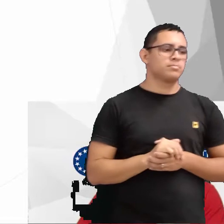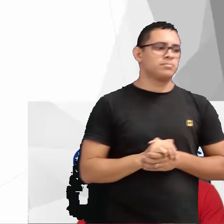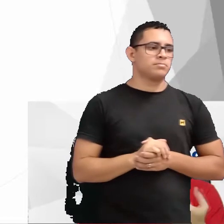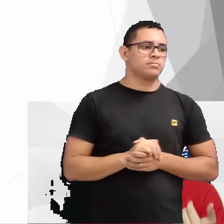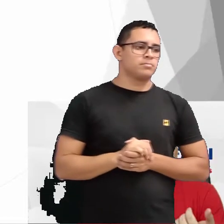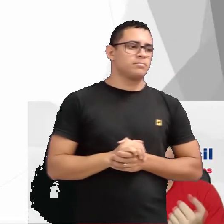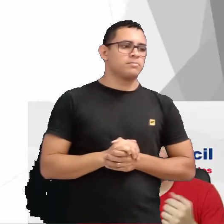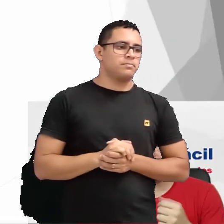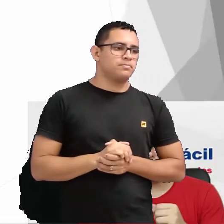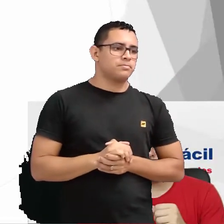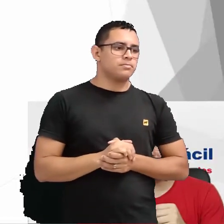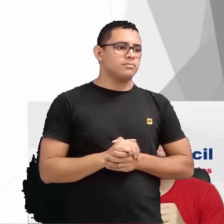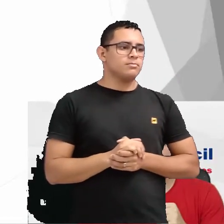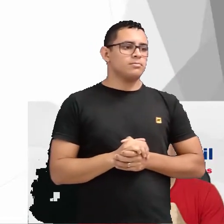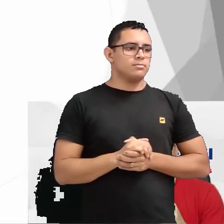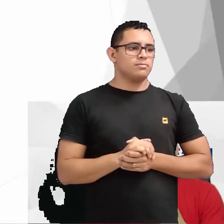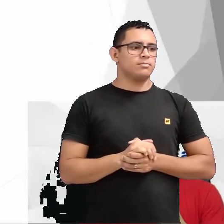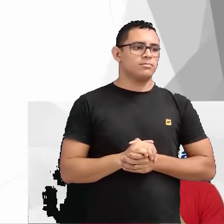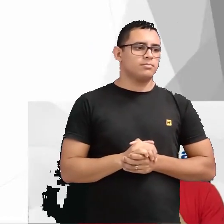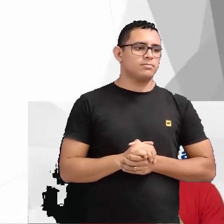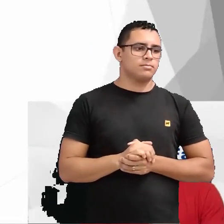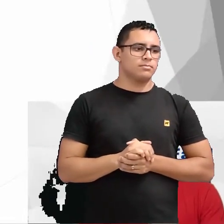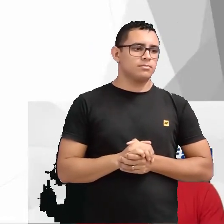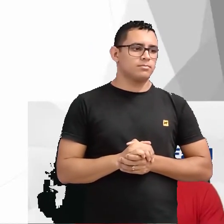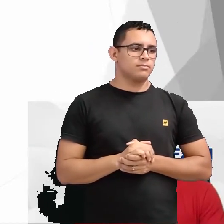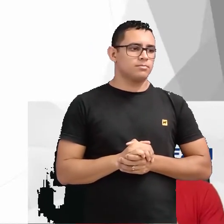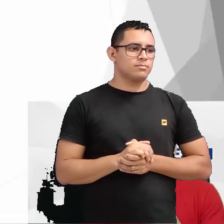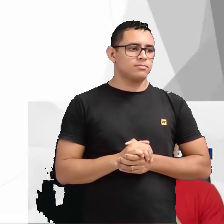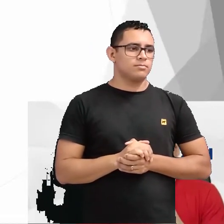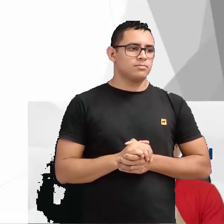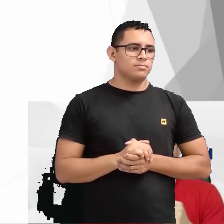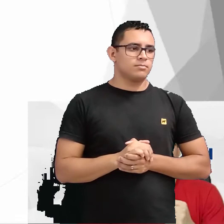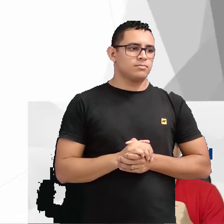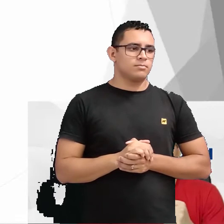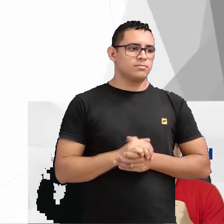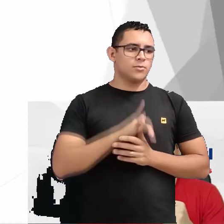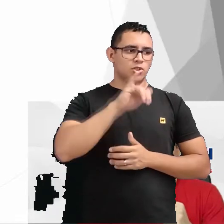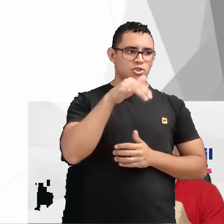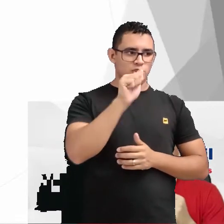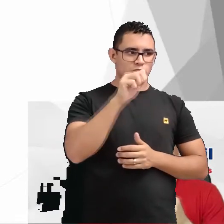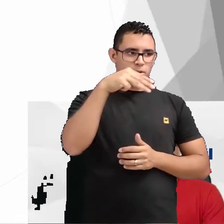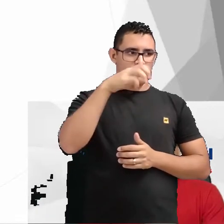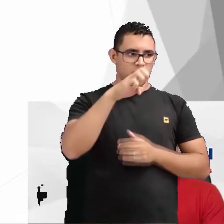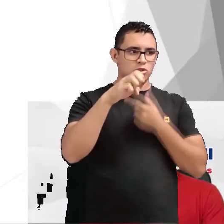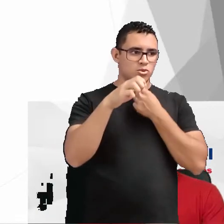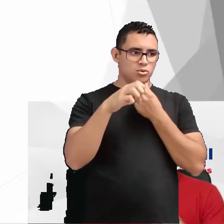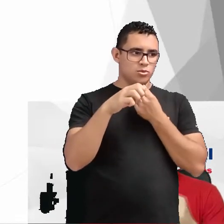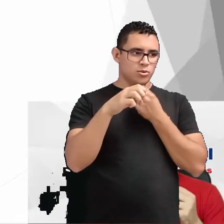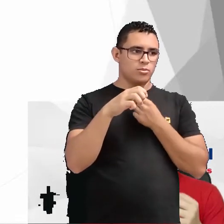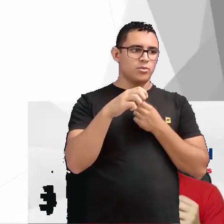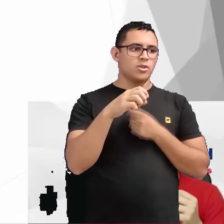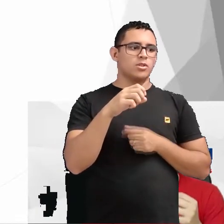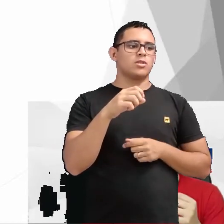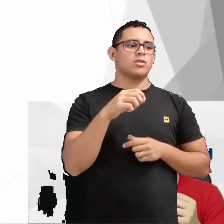night. A Mônica viu uma comédia noite passada. Now, James, sushi for